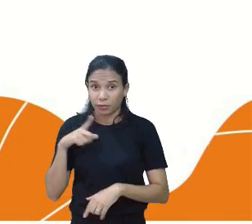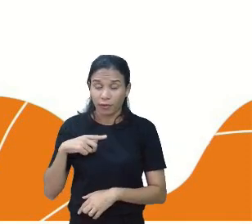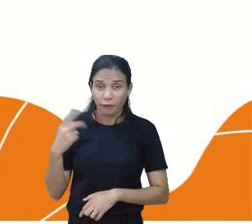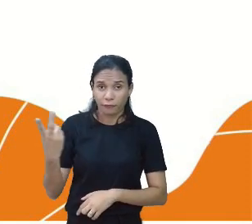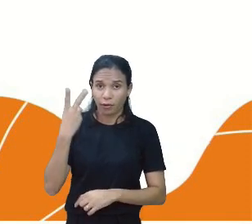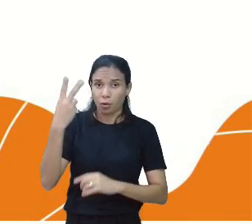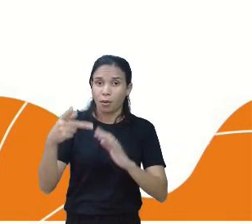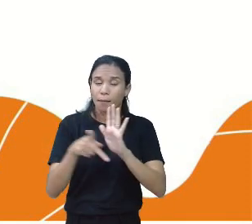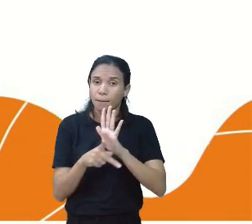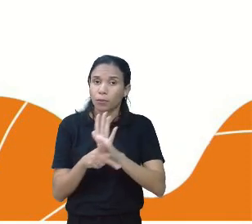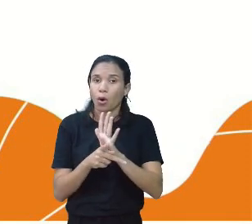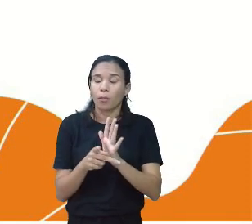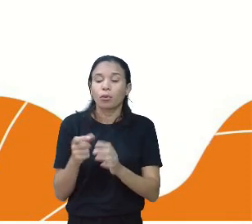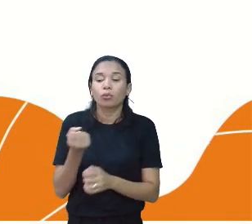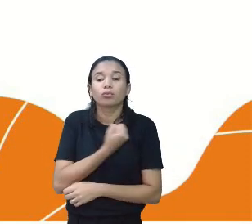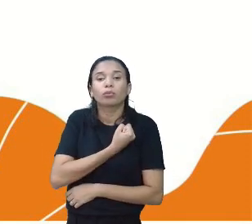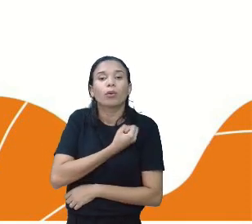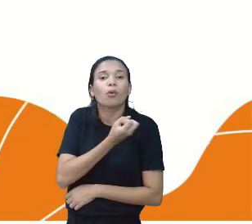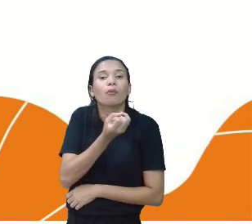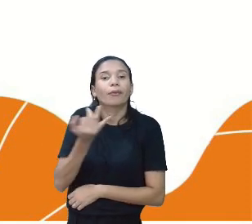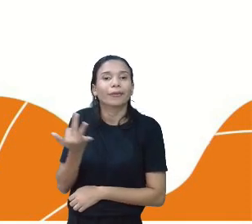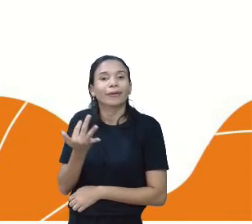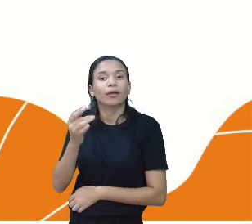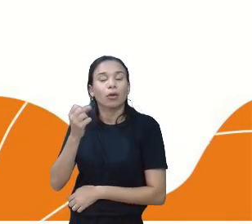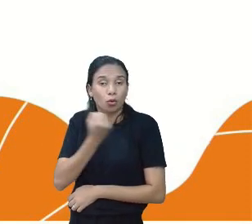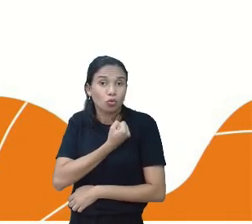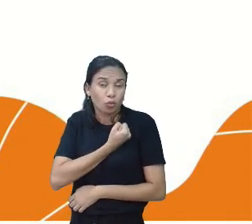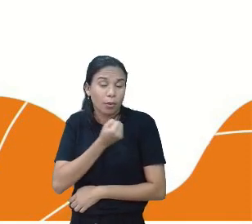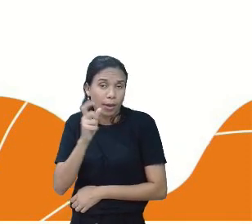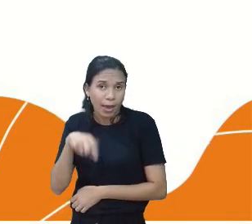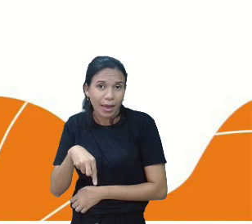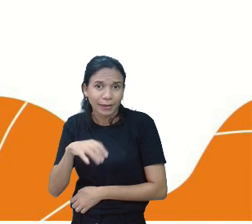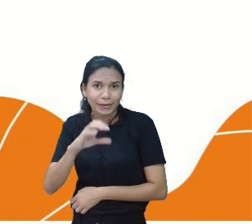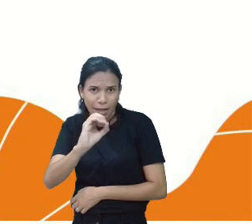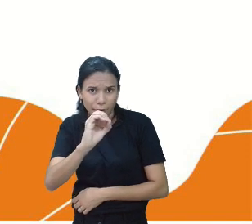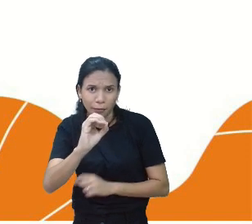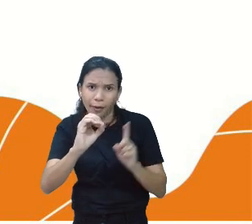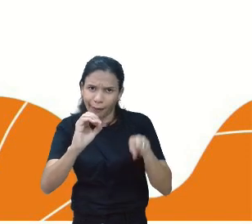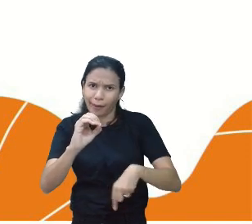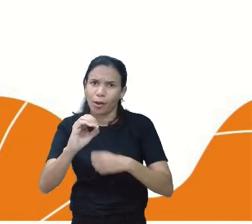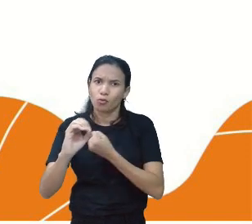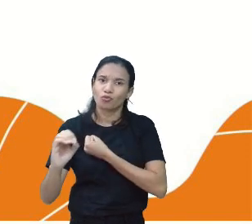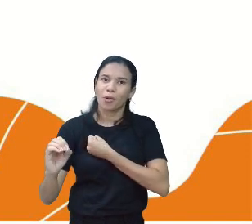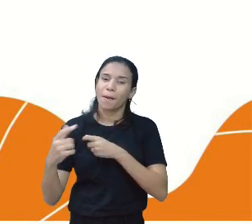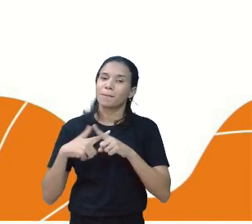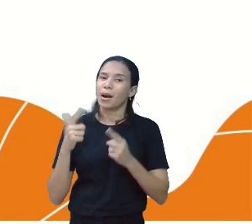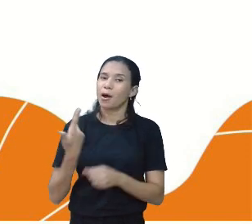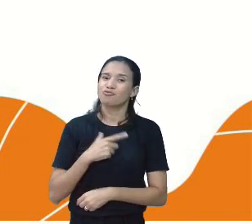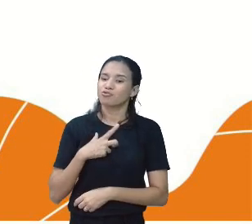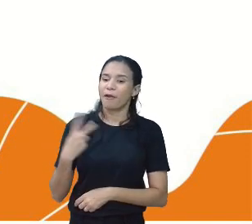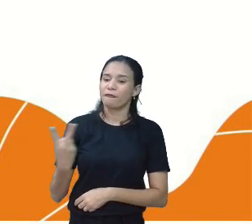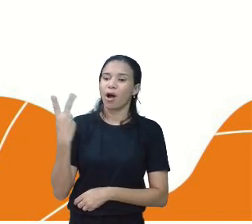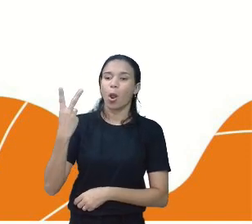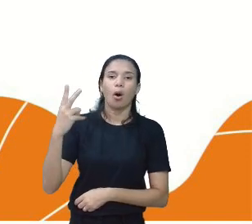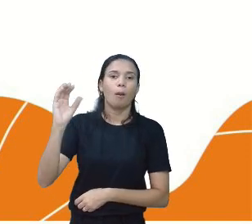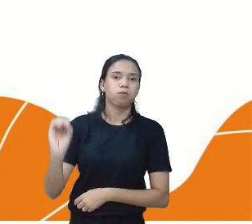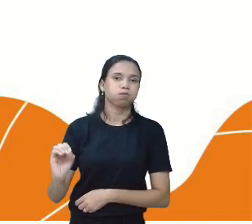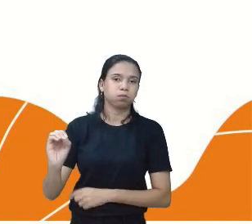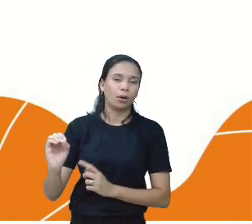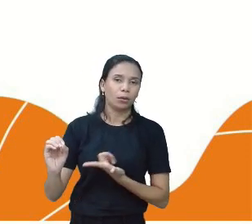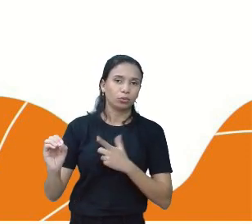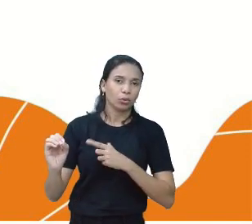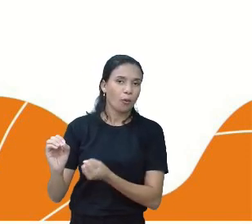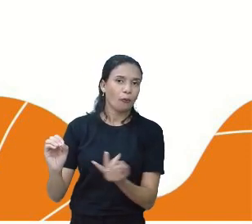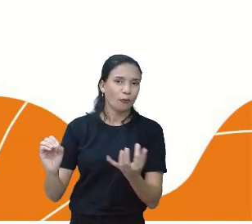certo? Algum número quantitativo, porque 0 é um número, porém ele não tem valor, né? E não representa a